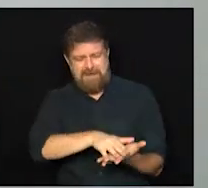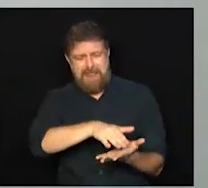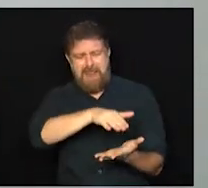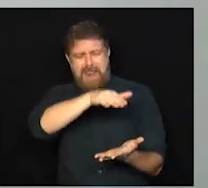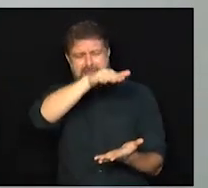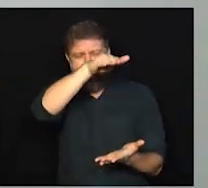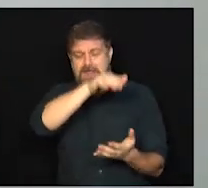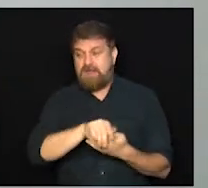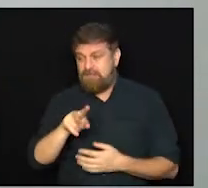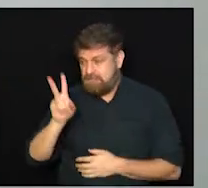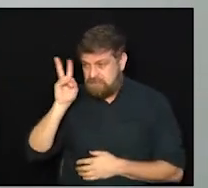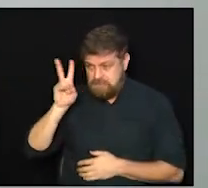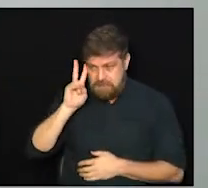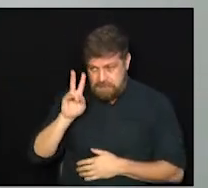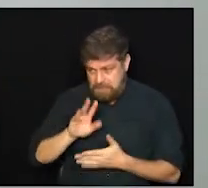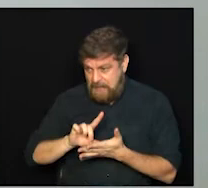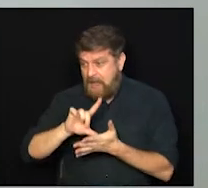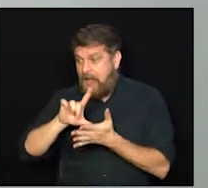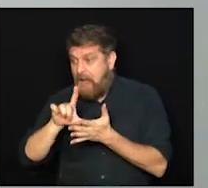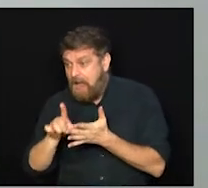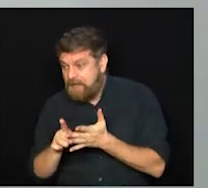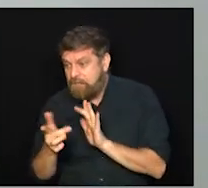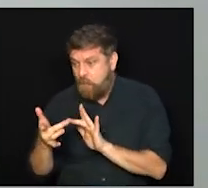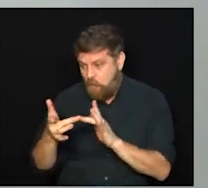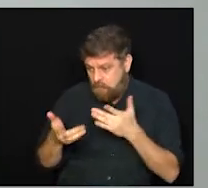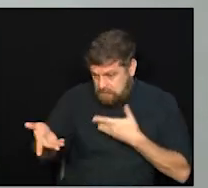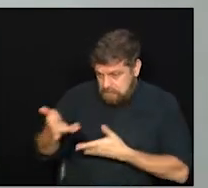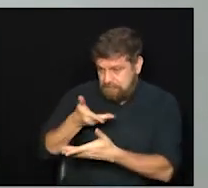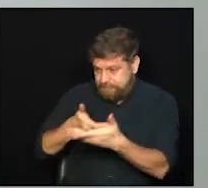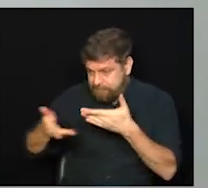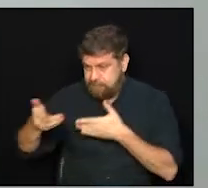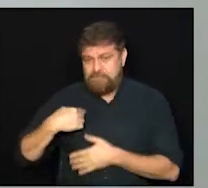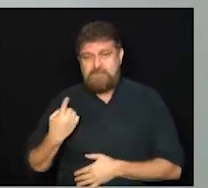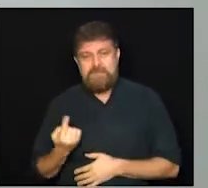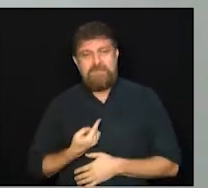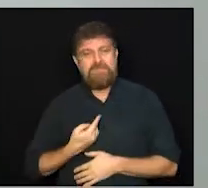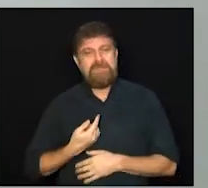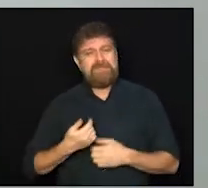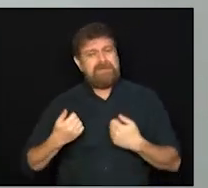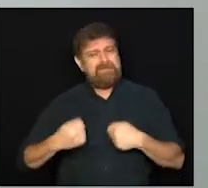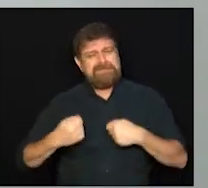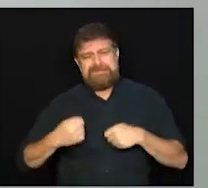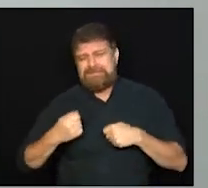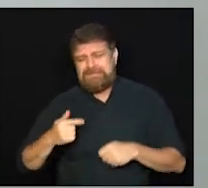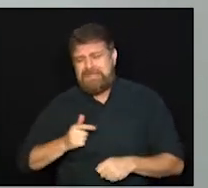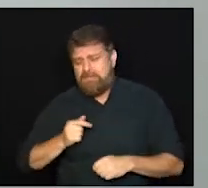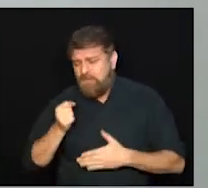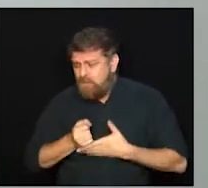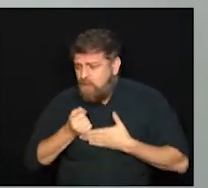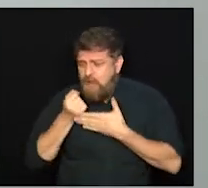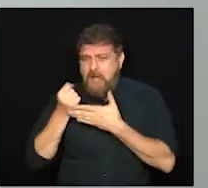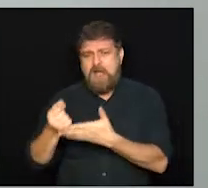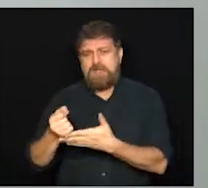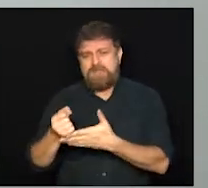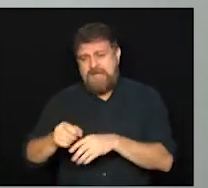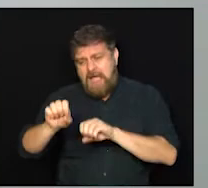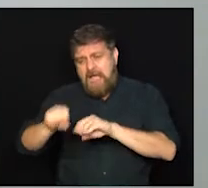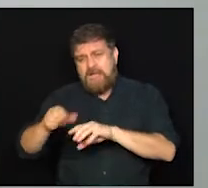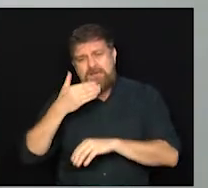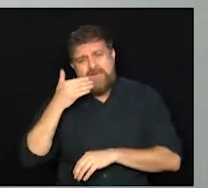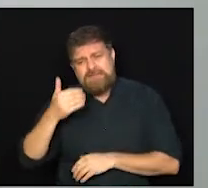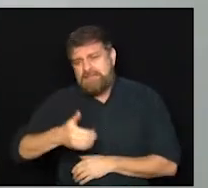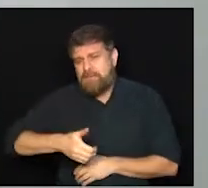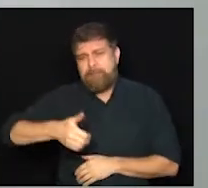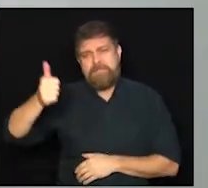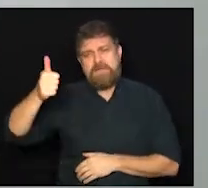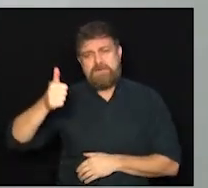não lembrar agora e quiser entrar em contato depois, porque a gente quer muito ajudar a melhorar a educação, com